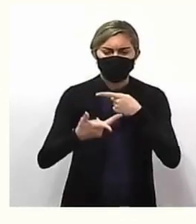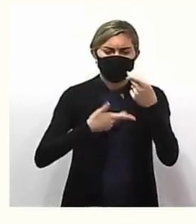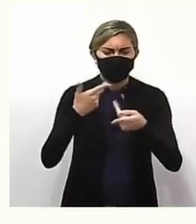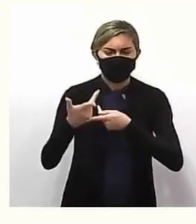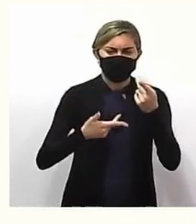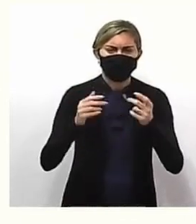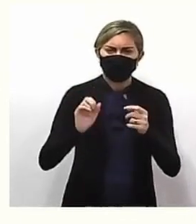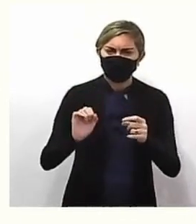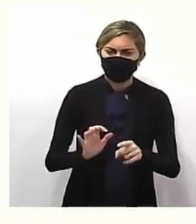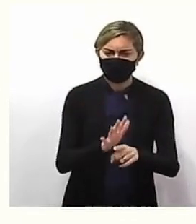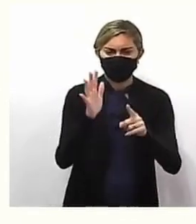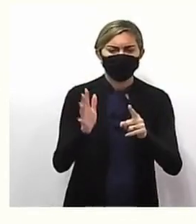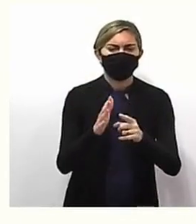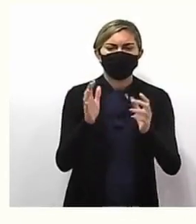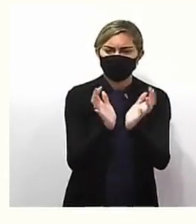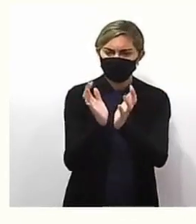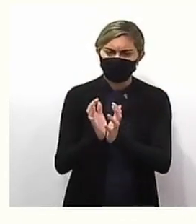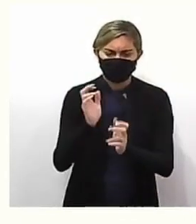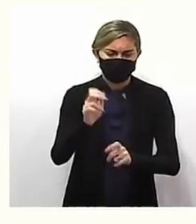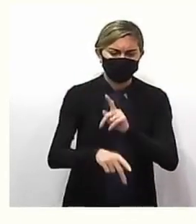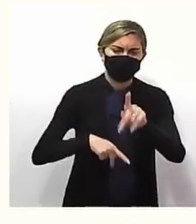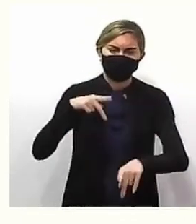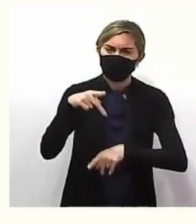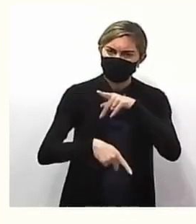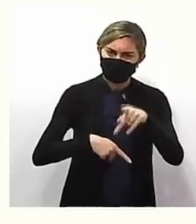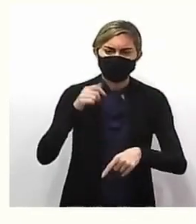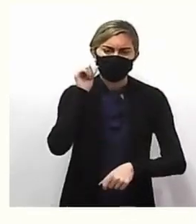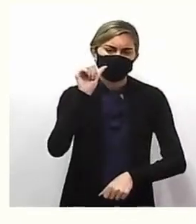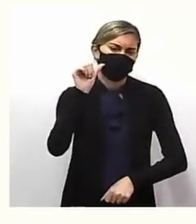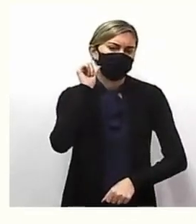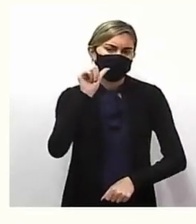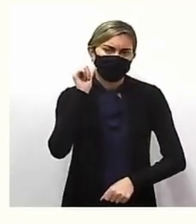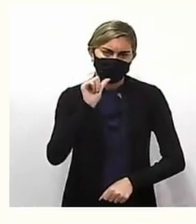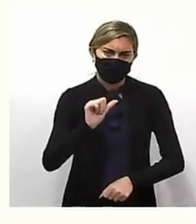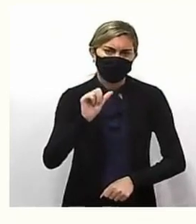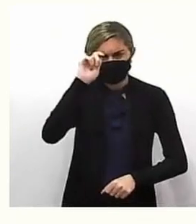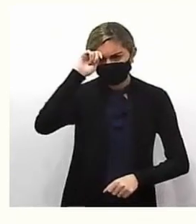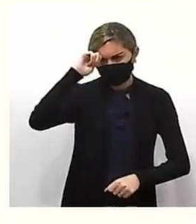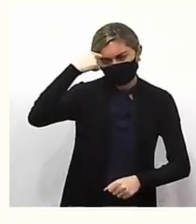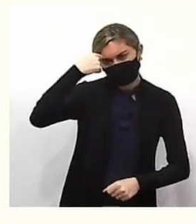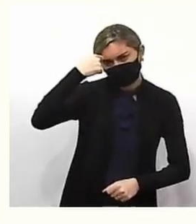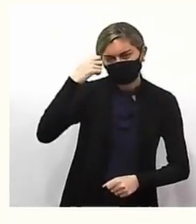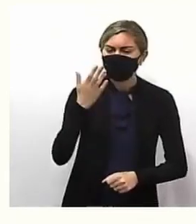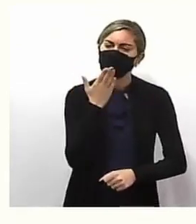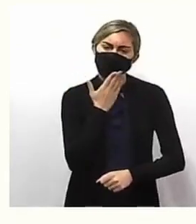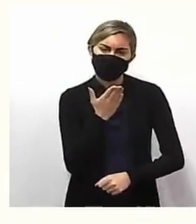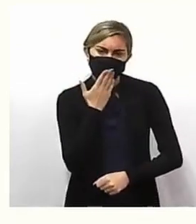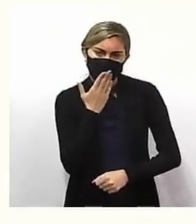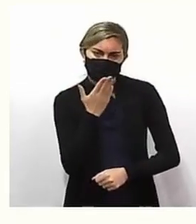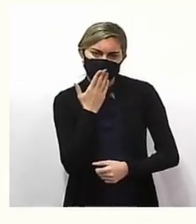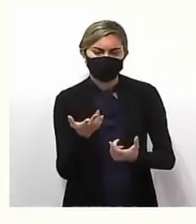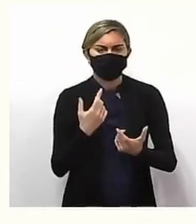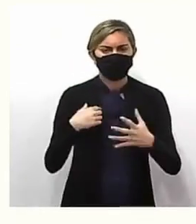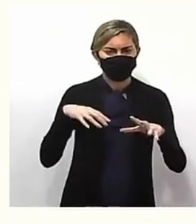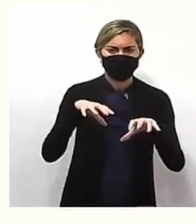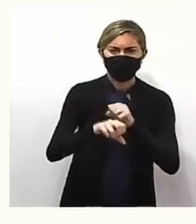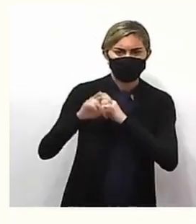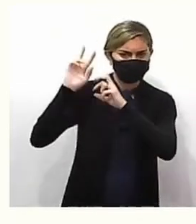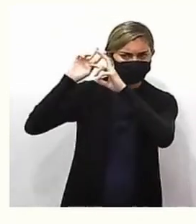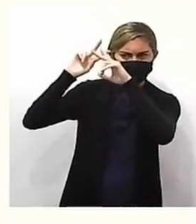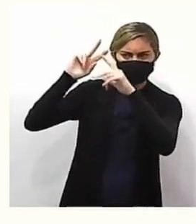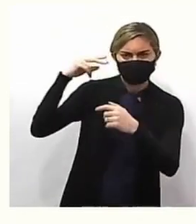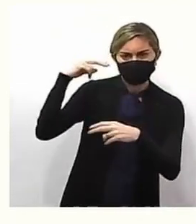efetiva contribuição das classes populares, da mulher, do negro, do índio na nossa formação histórica